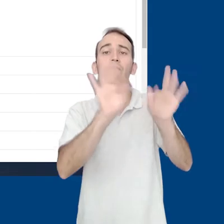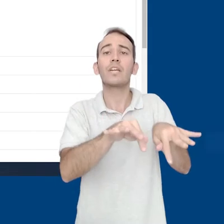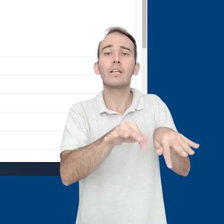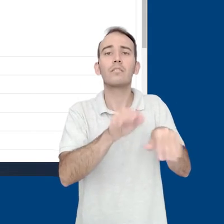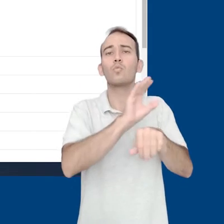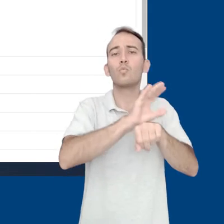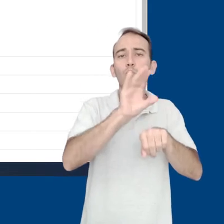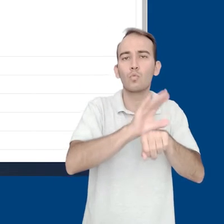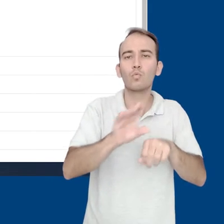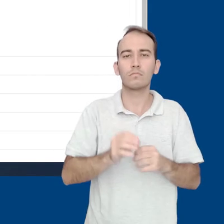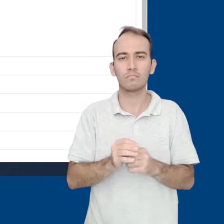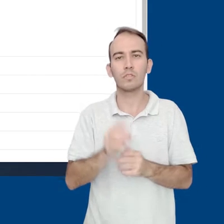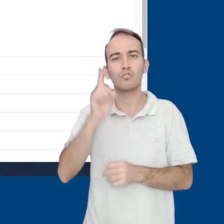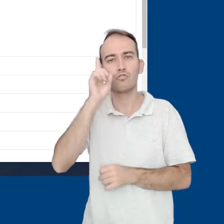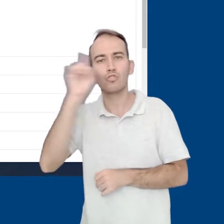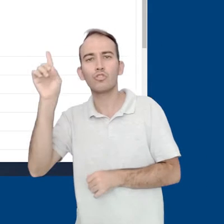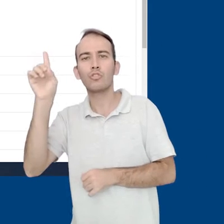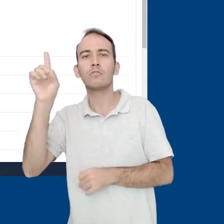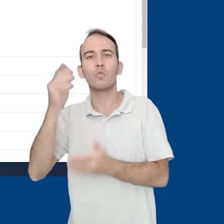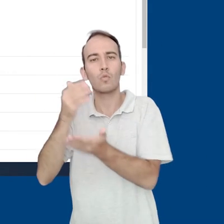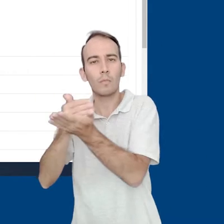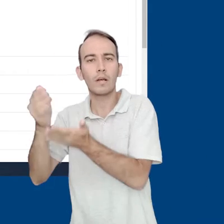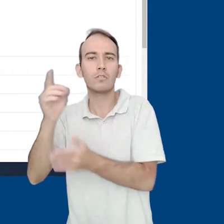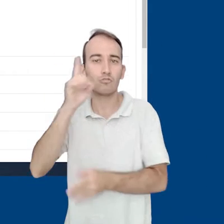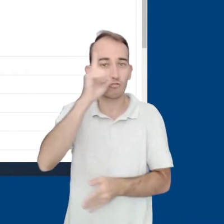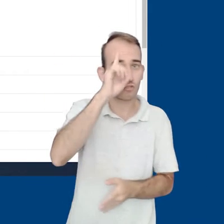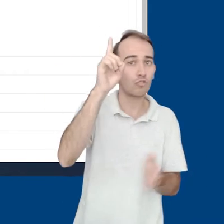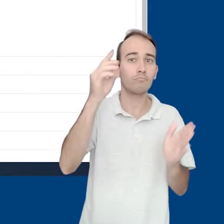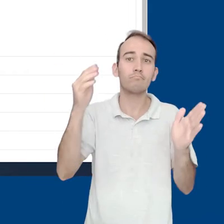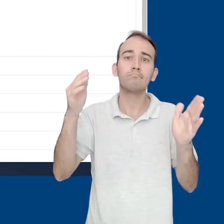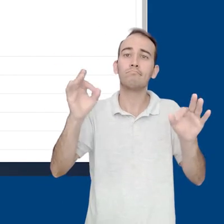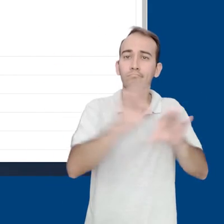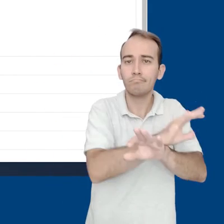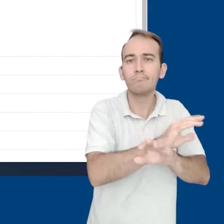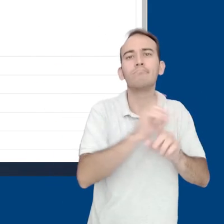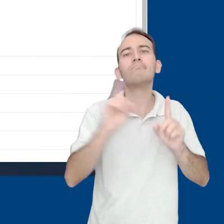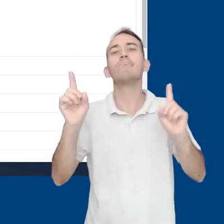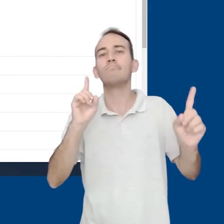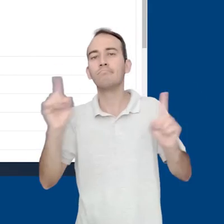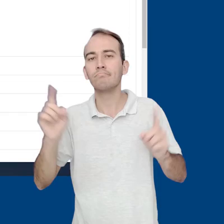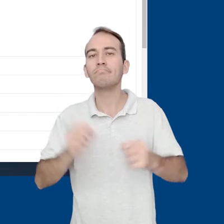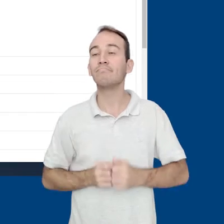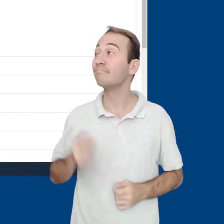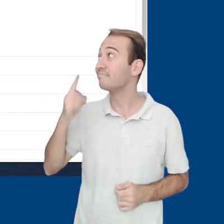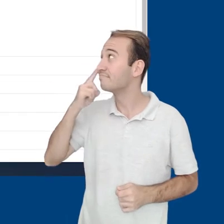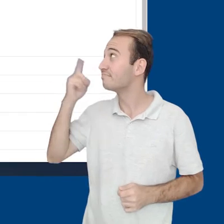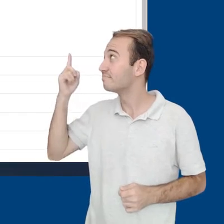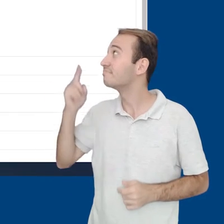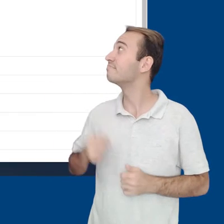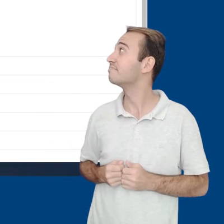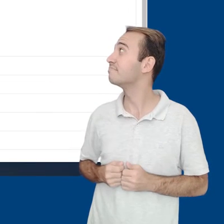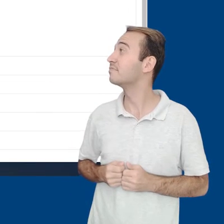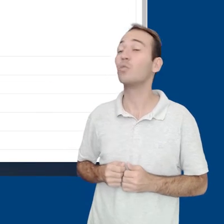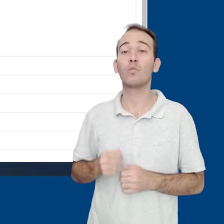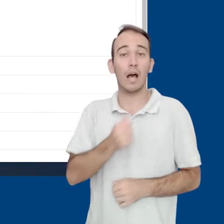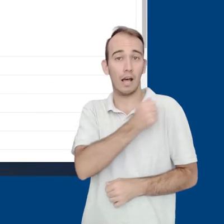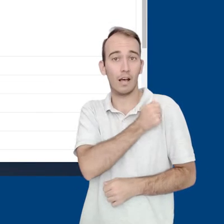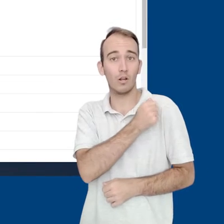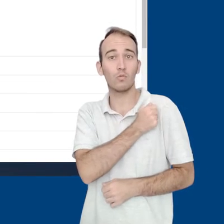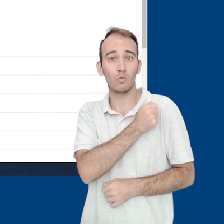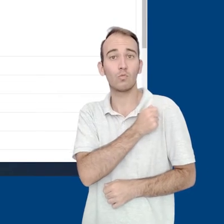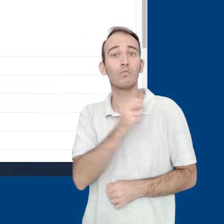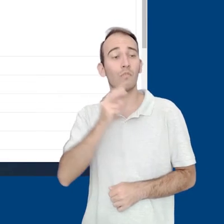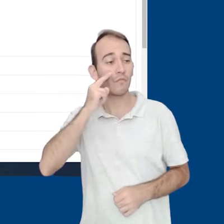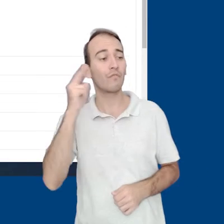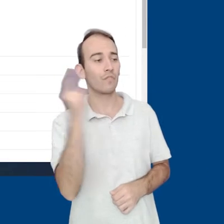configurar essas datas por uma questão de calendário. Quando você configura essas datas, isso fica disponível para os alunos.